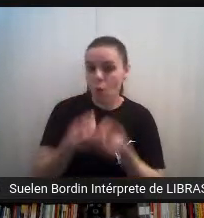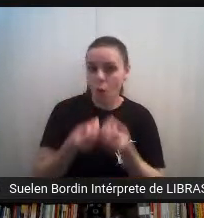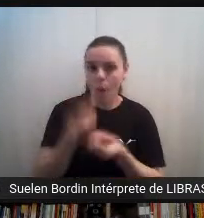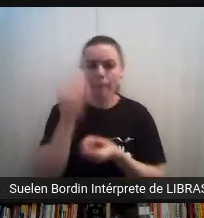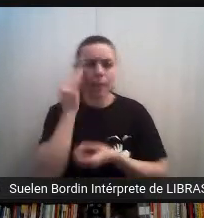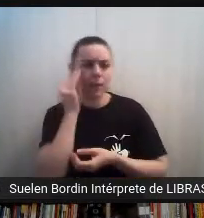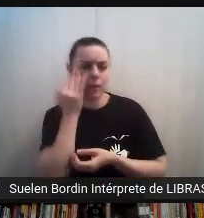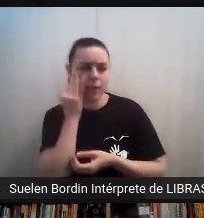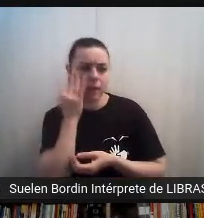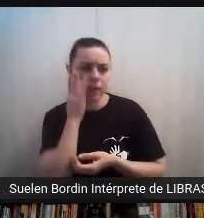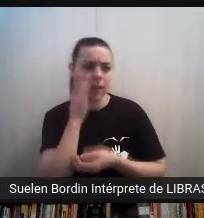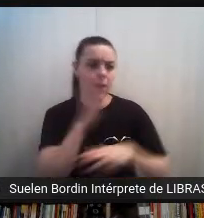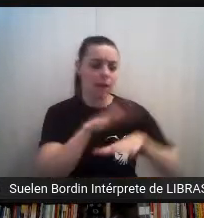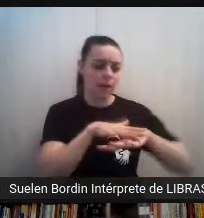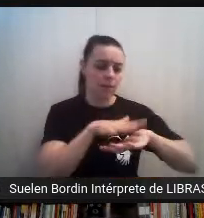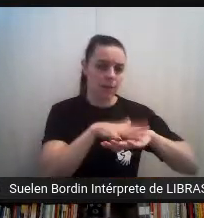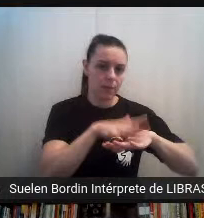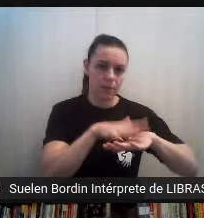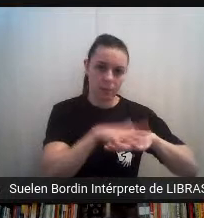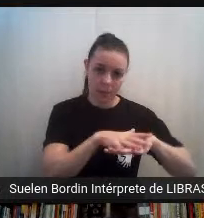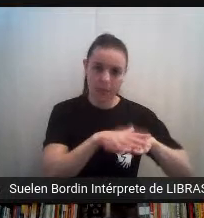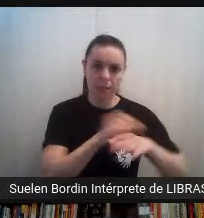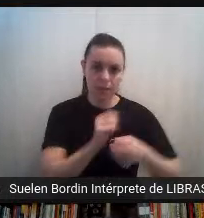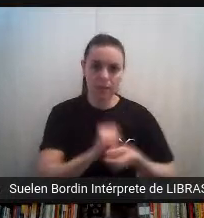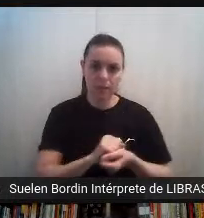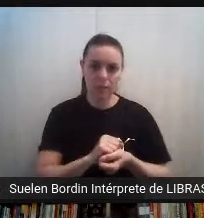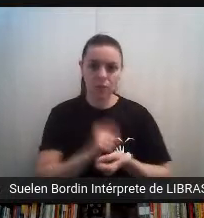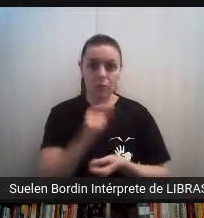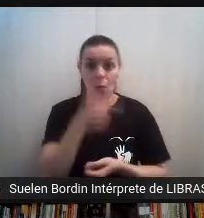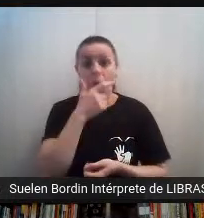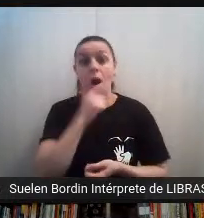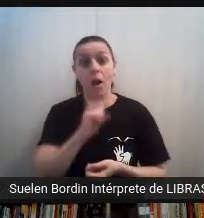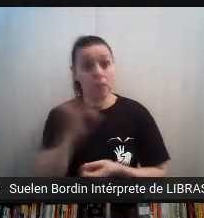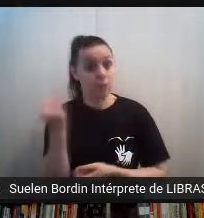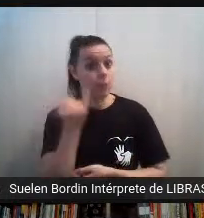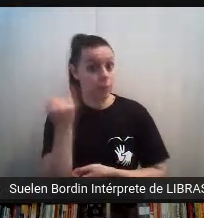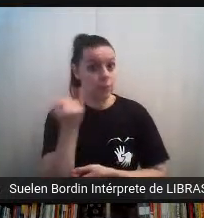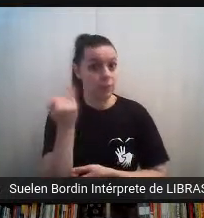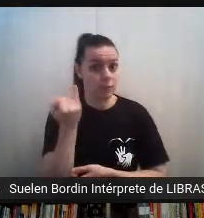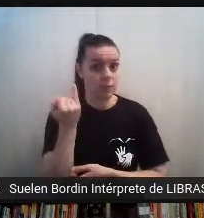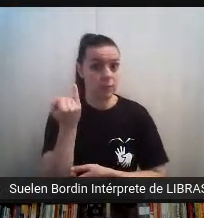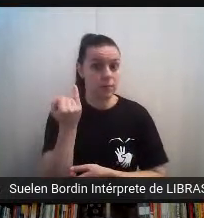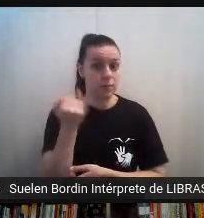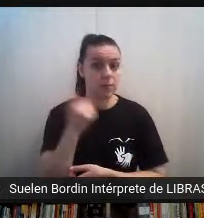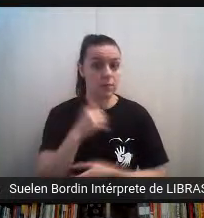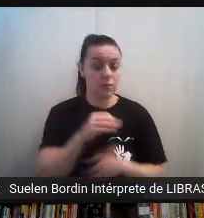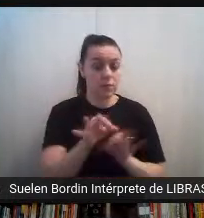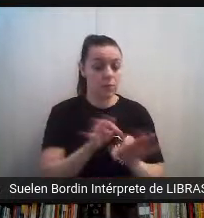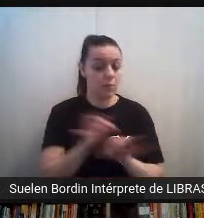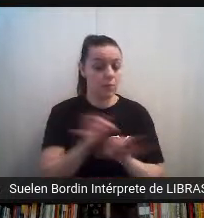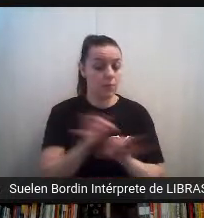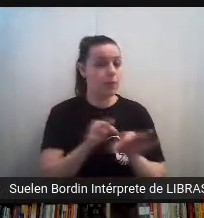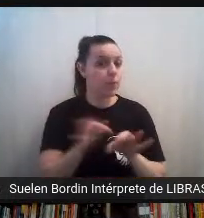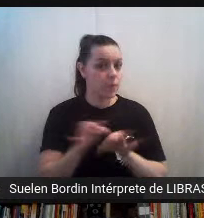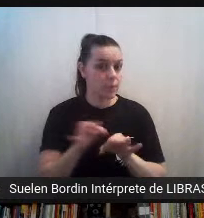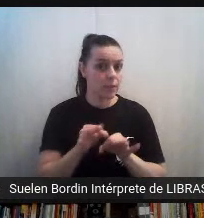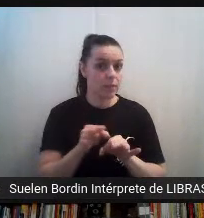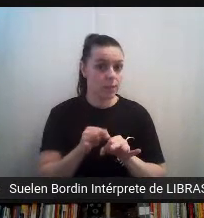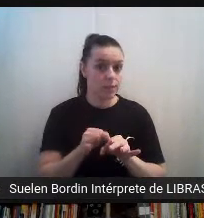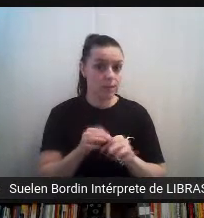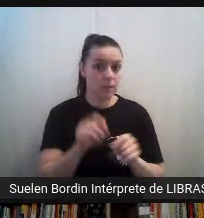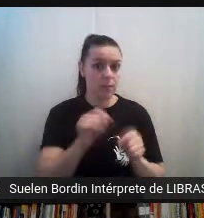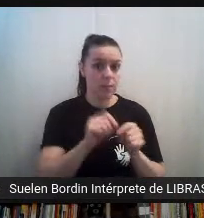E eu achei muito importante isso, essa preparação que eu tive.